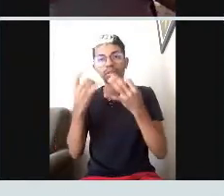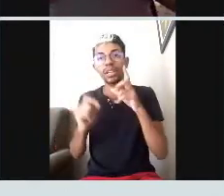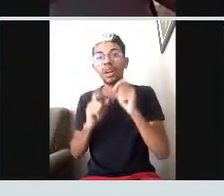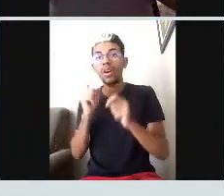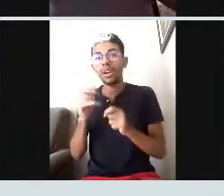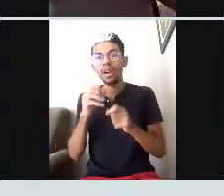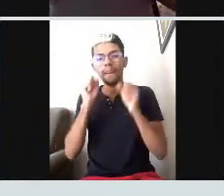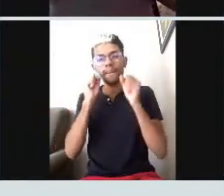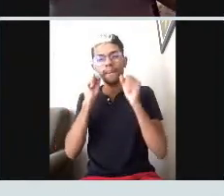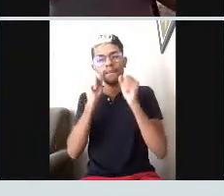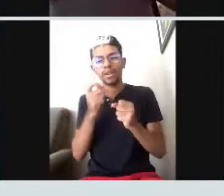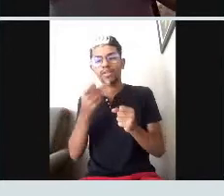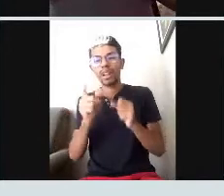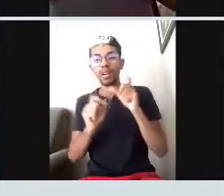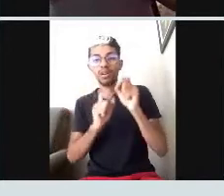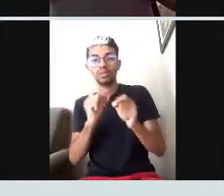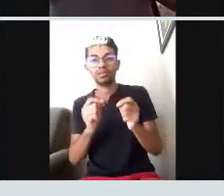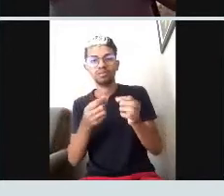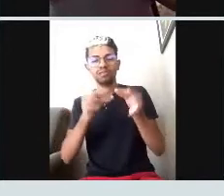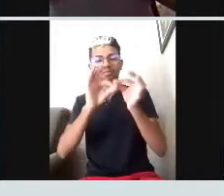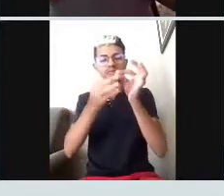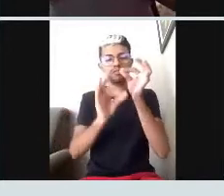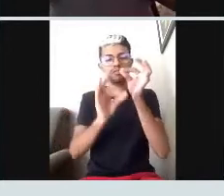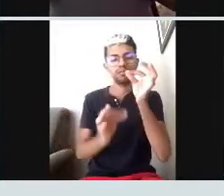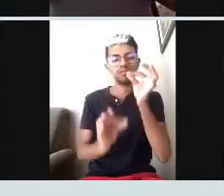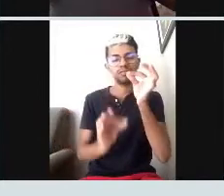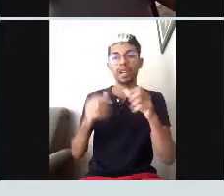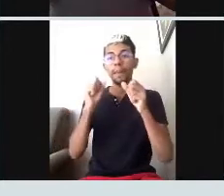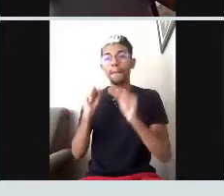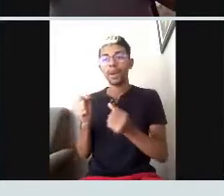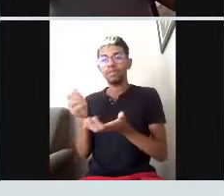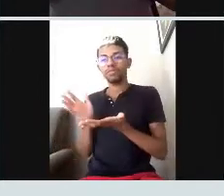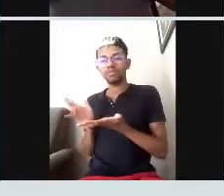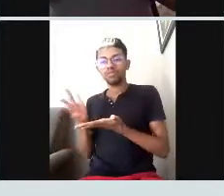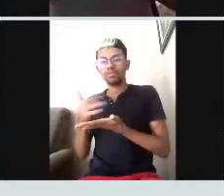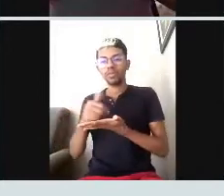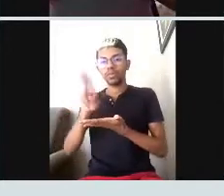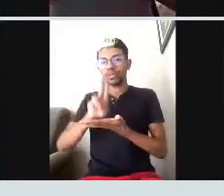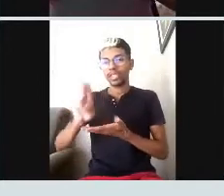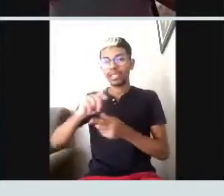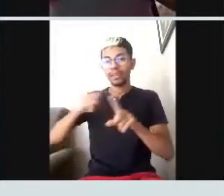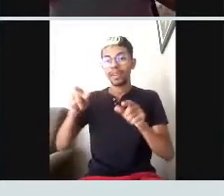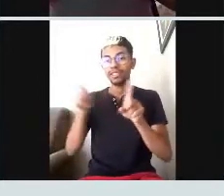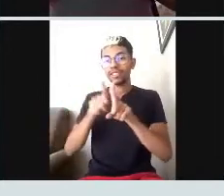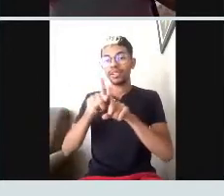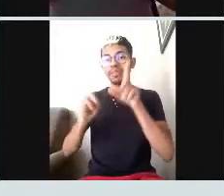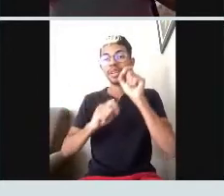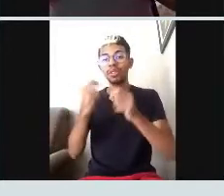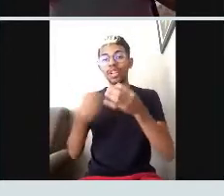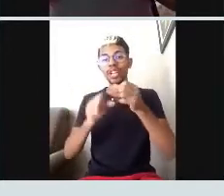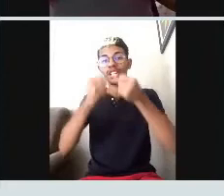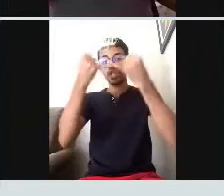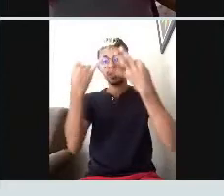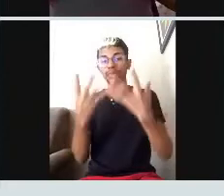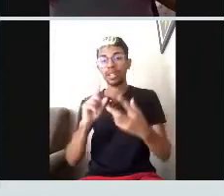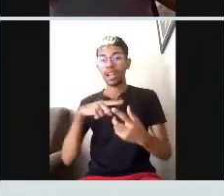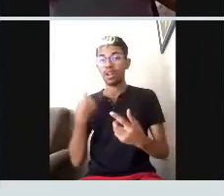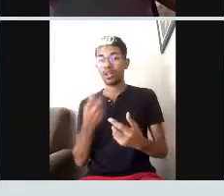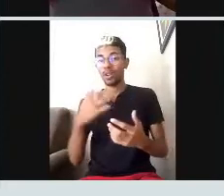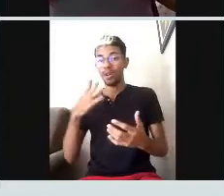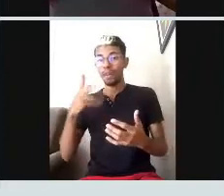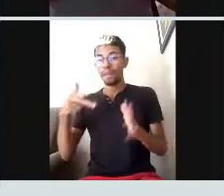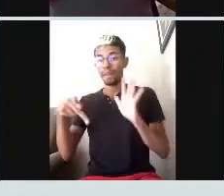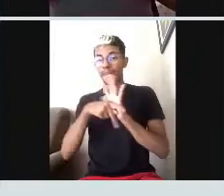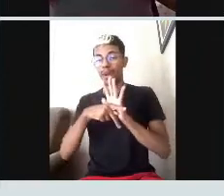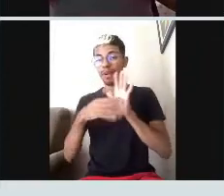o dado. A gente tem que colocar o dado e explicar com nossas próprias palavras o porquê que a gente está usando aquele